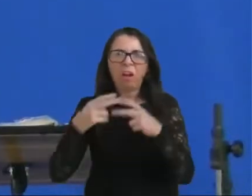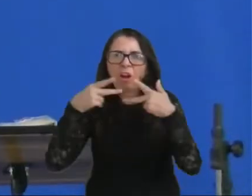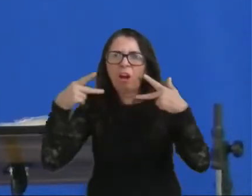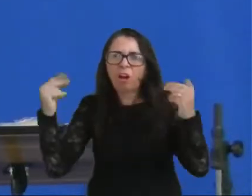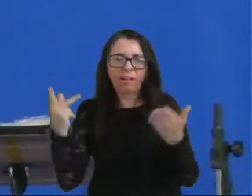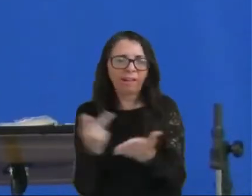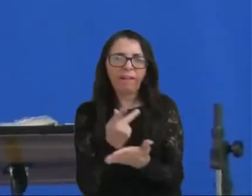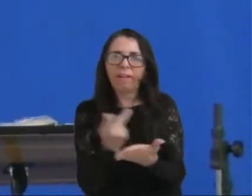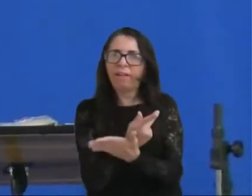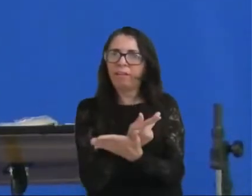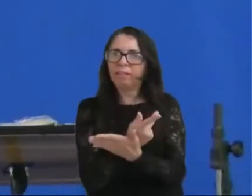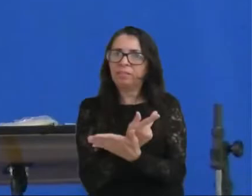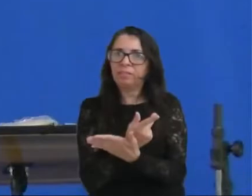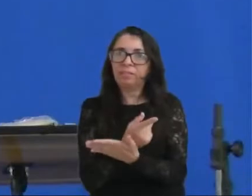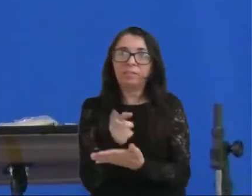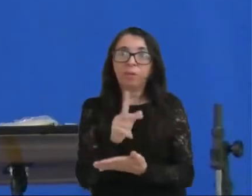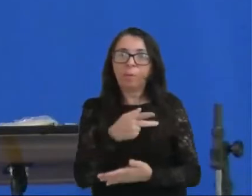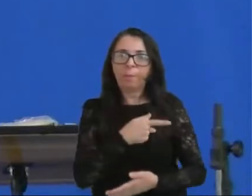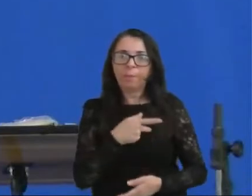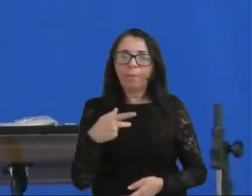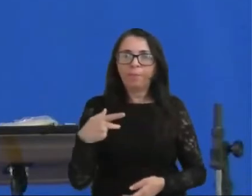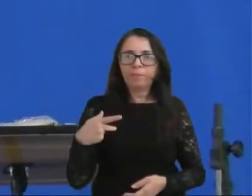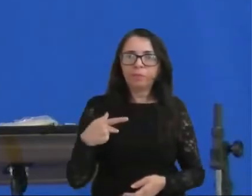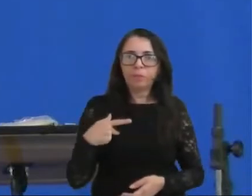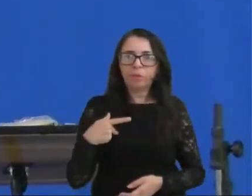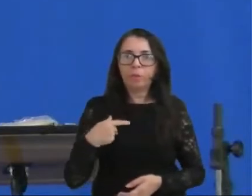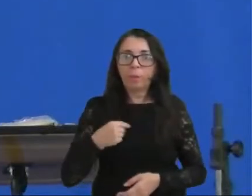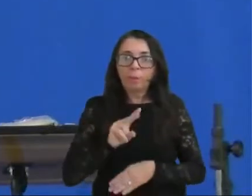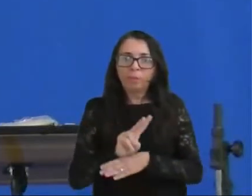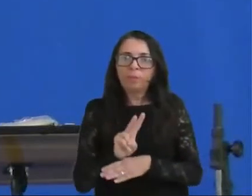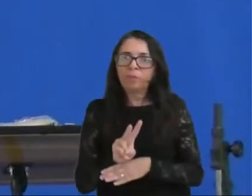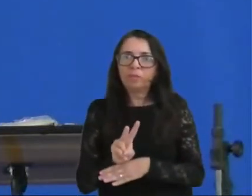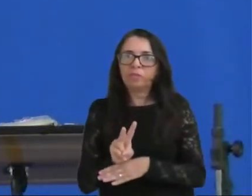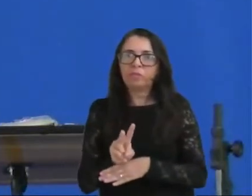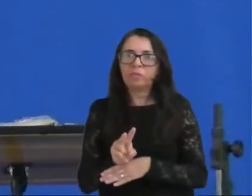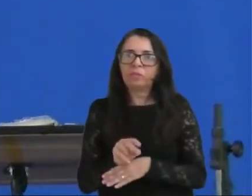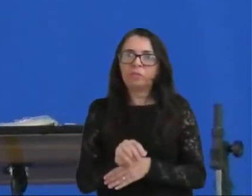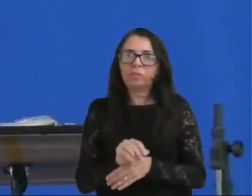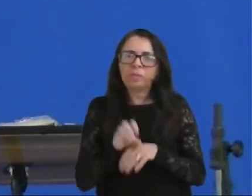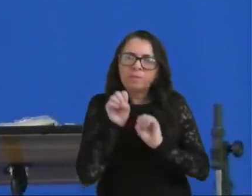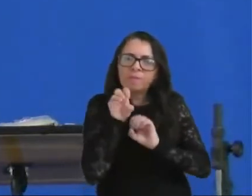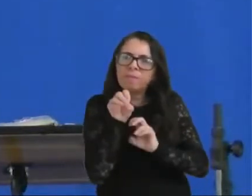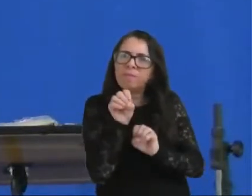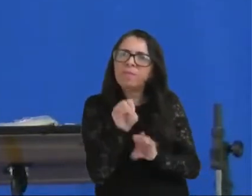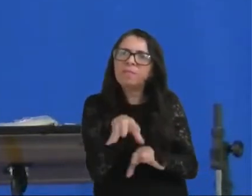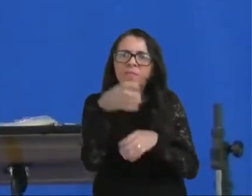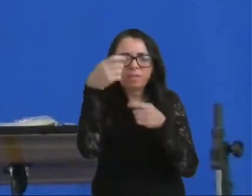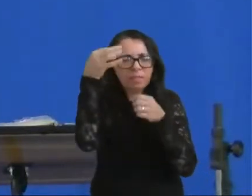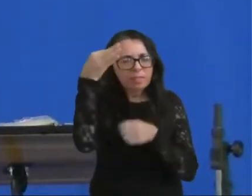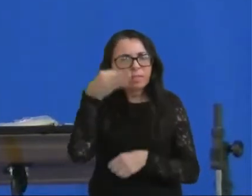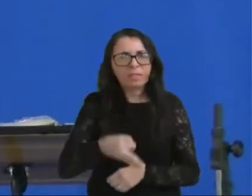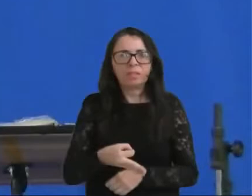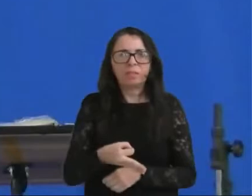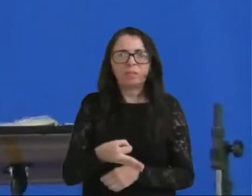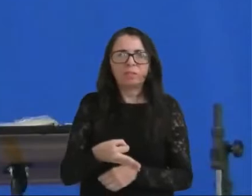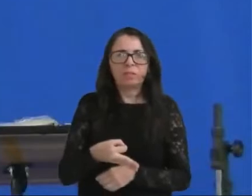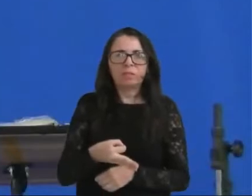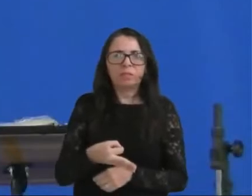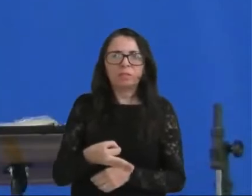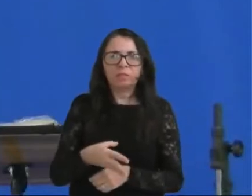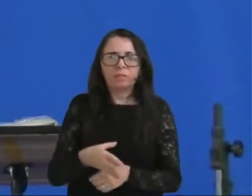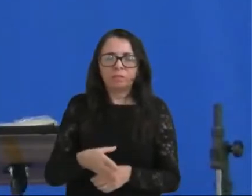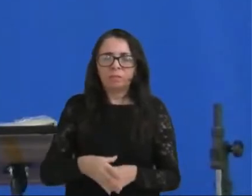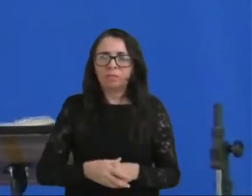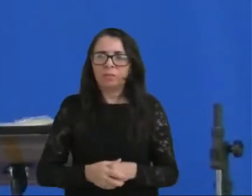a igreja. Paulo alerta a igreja, vamos ler Atos dos Apóstolos, capítulo 20, verso 29 ao